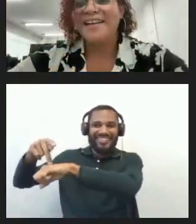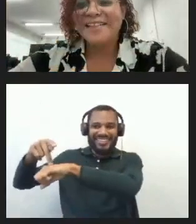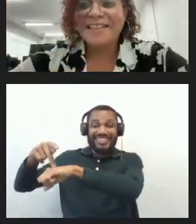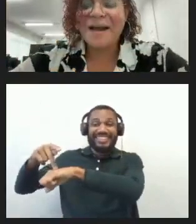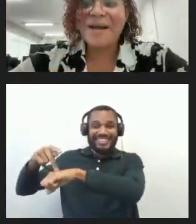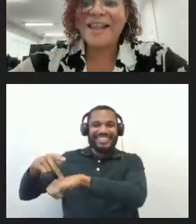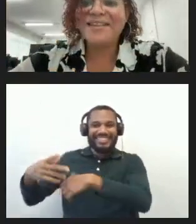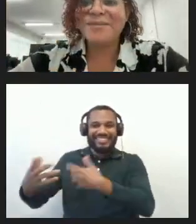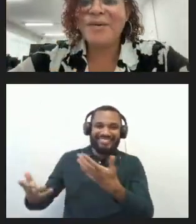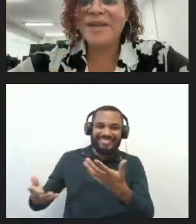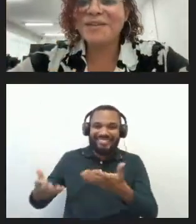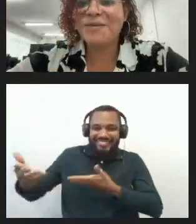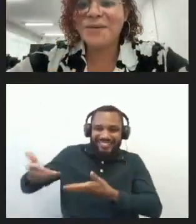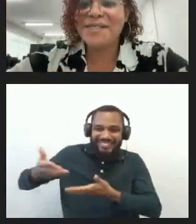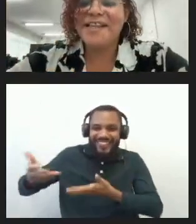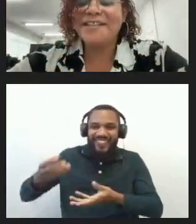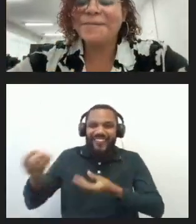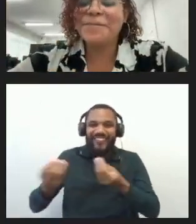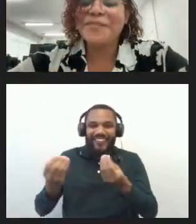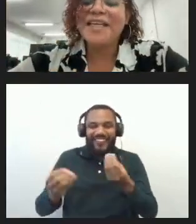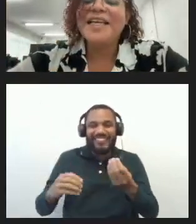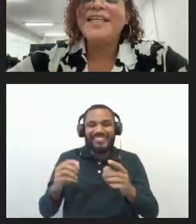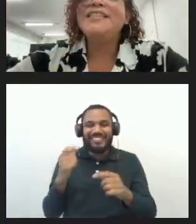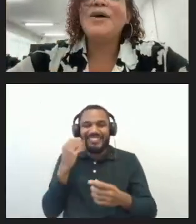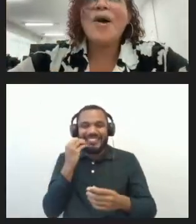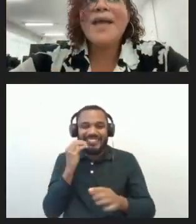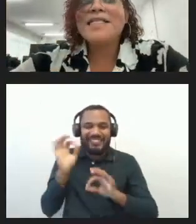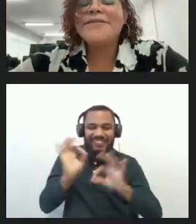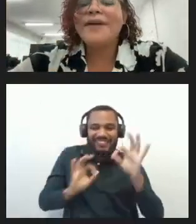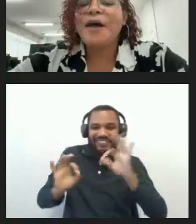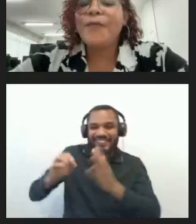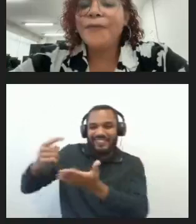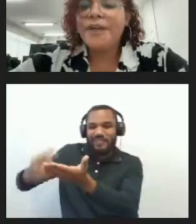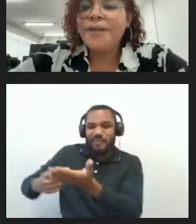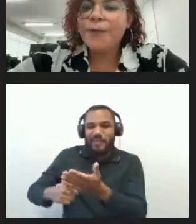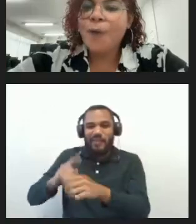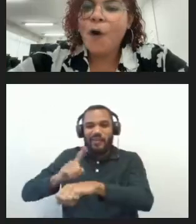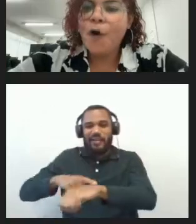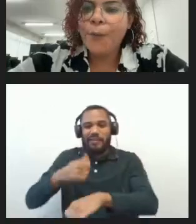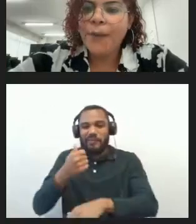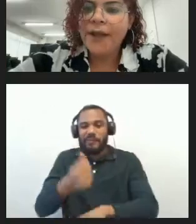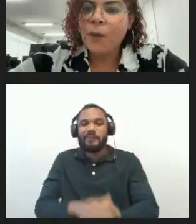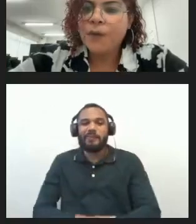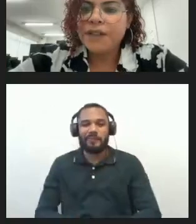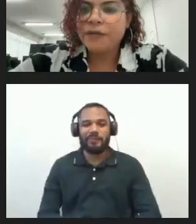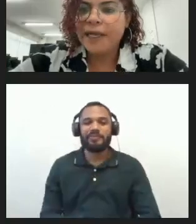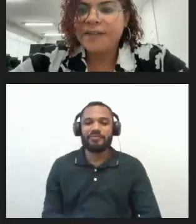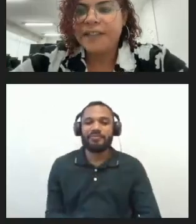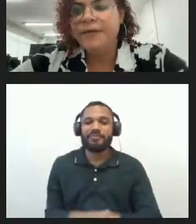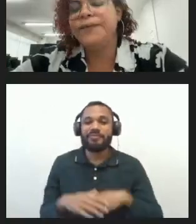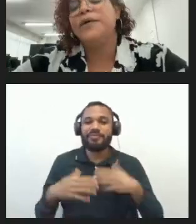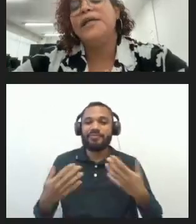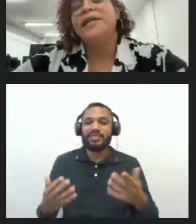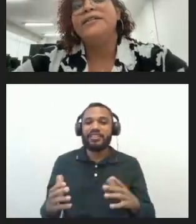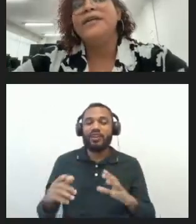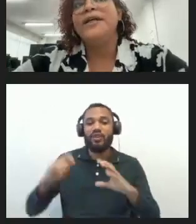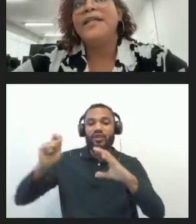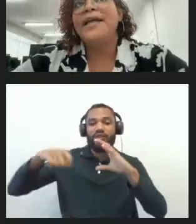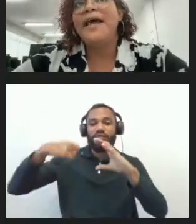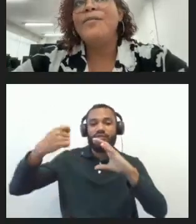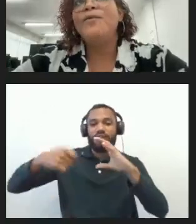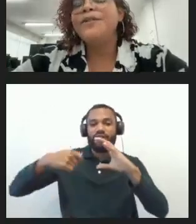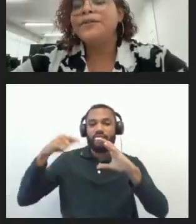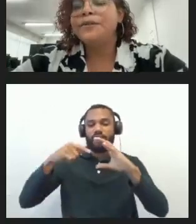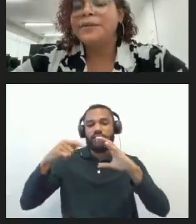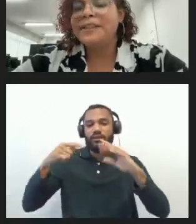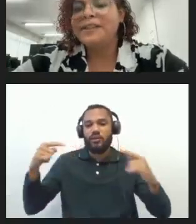poder trabalhar esse momento com vocês. Então, começando a falar o vídeo como recurso educativo, então